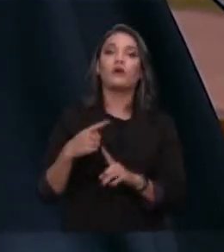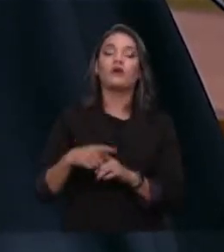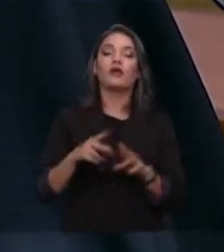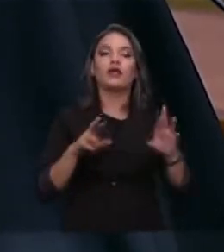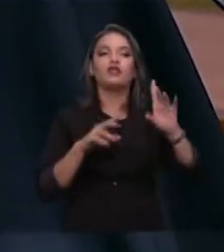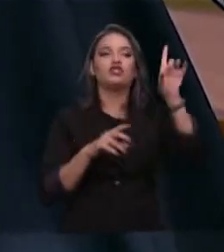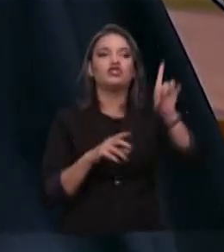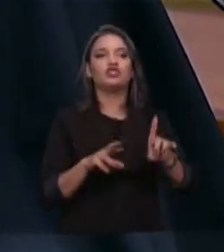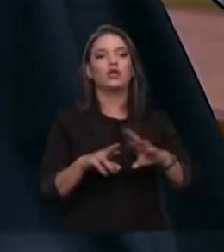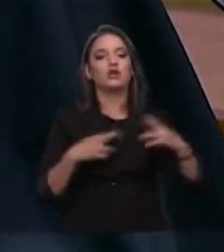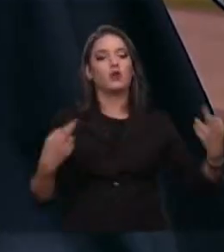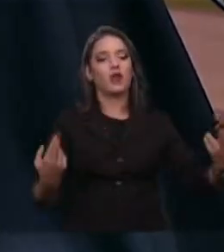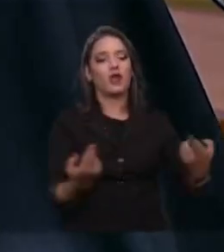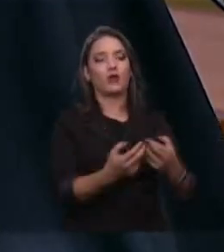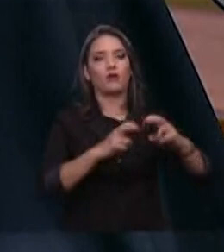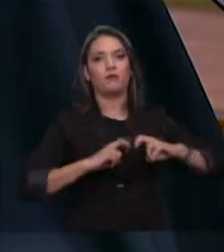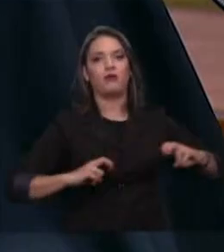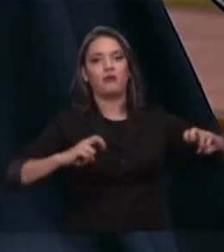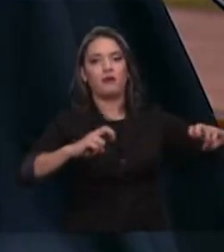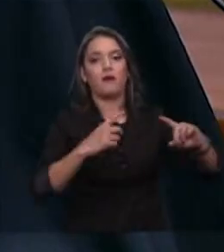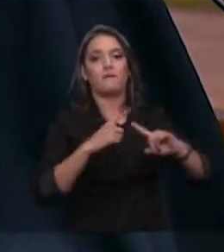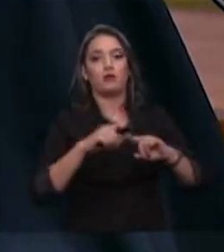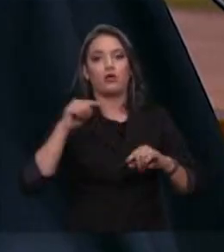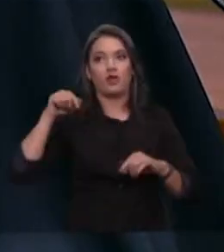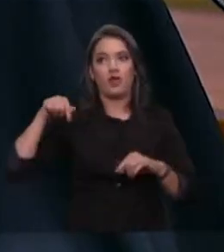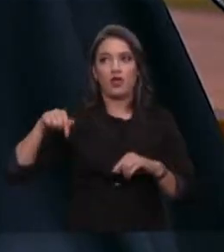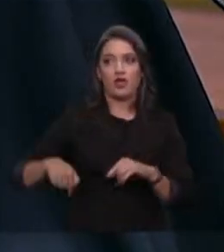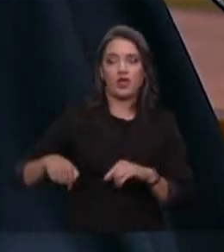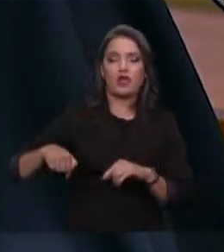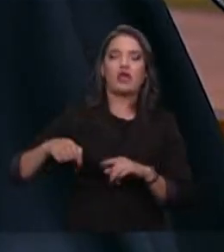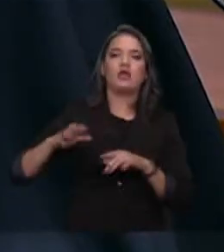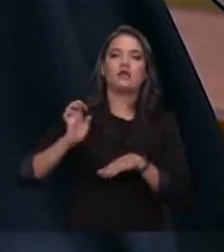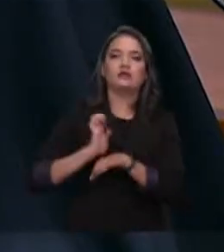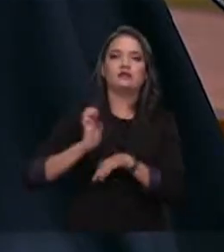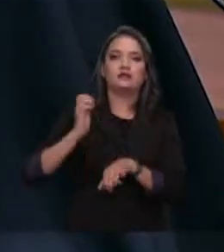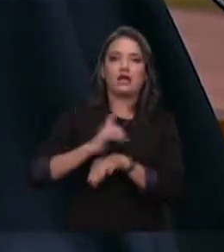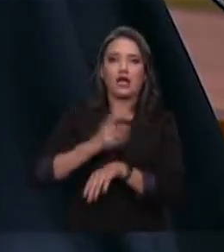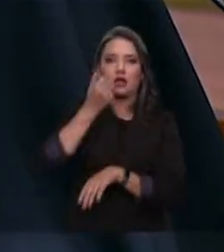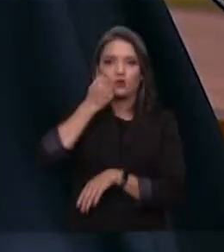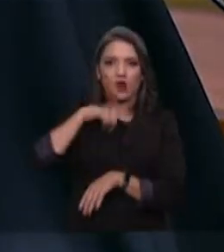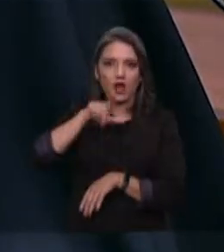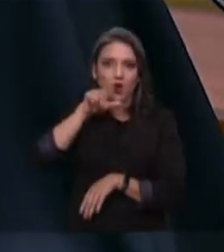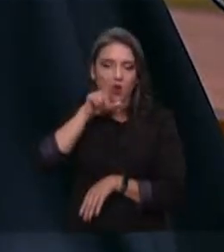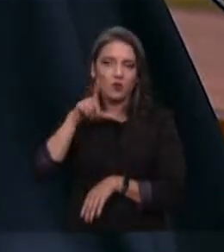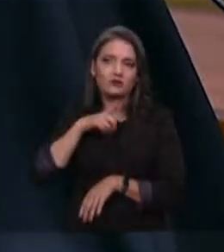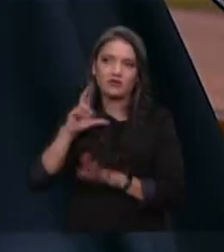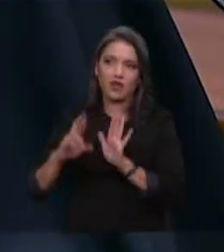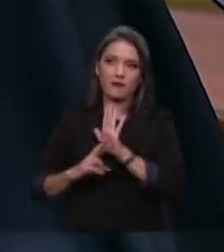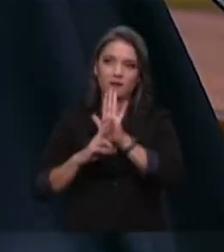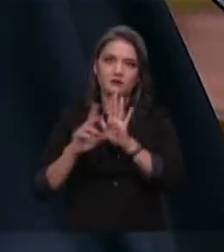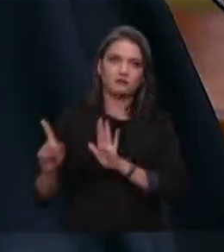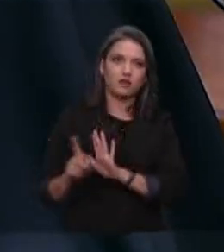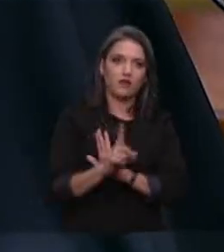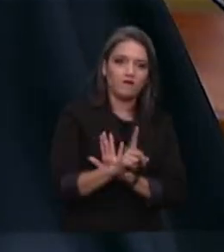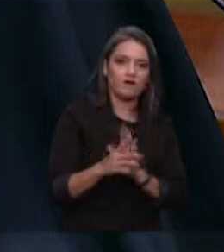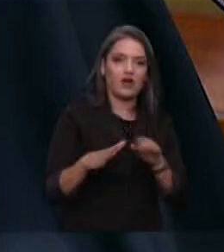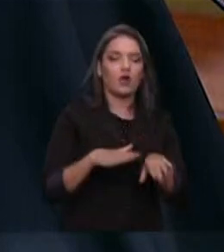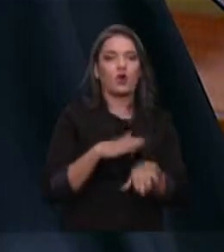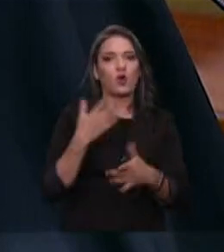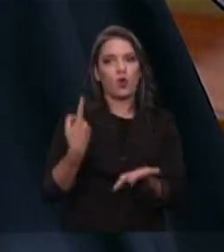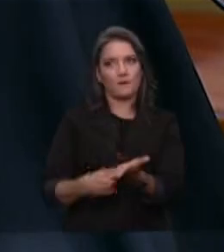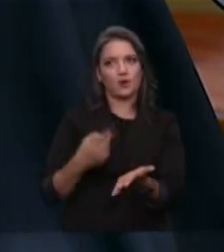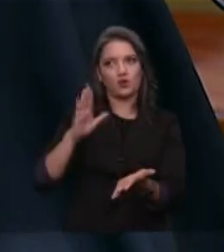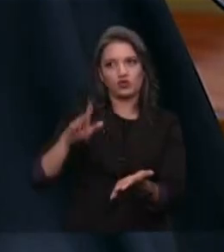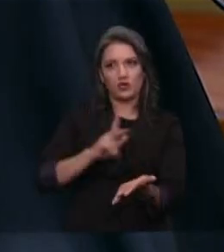para, abro aspas, na qualidade de representante eleito pelo Estado de Alagoas, buscar, conforme a agenda acertada com o então presidente Luiz Inácio Lula